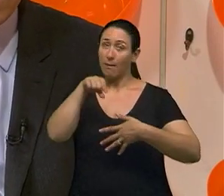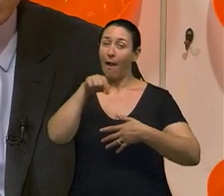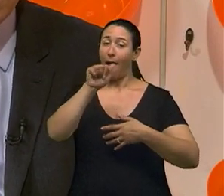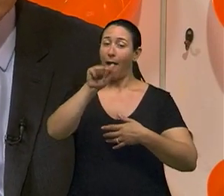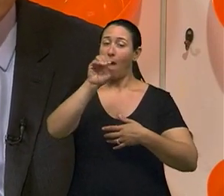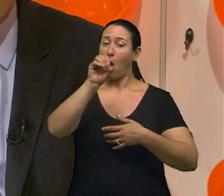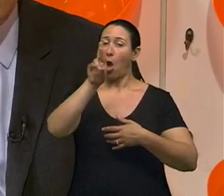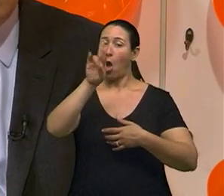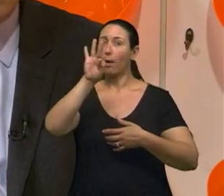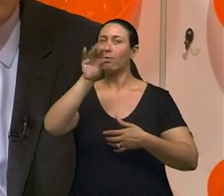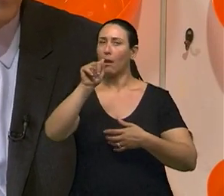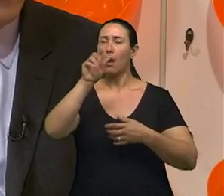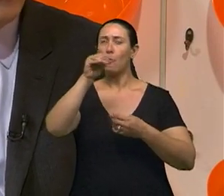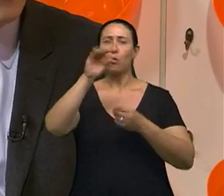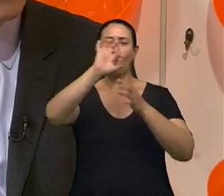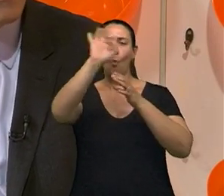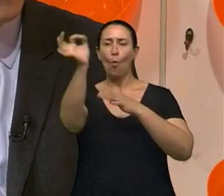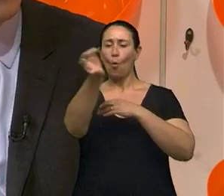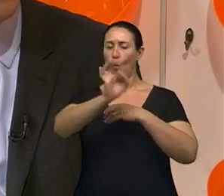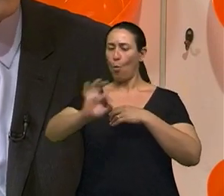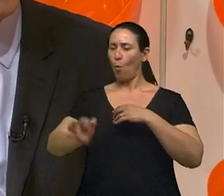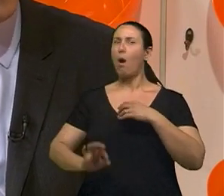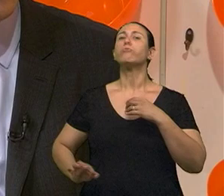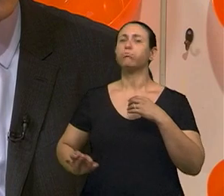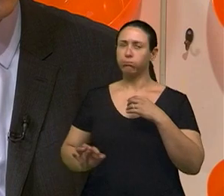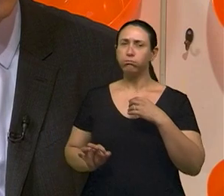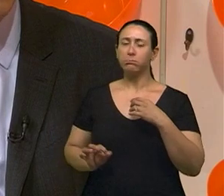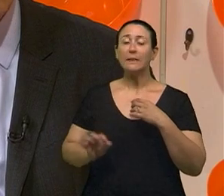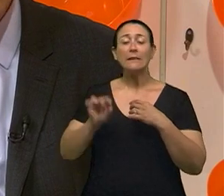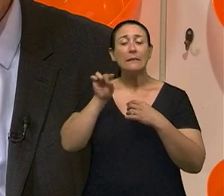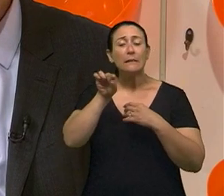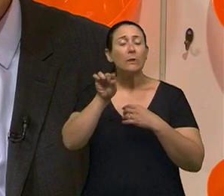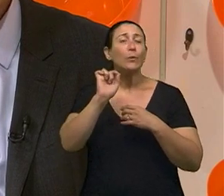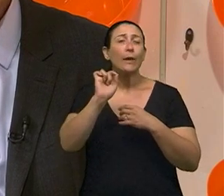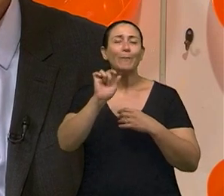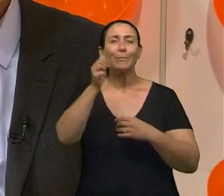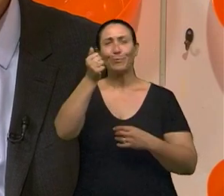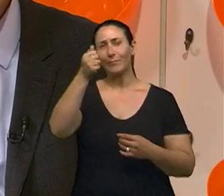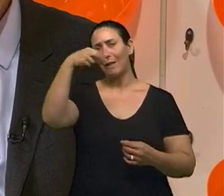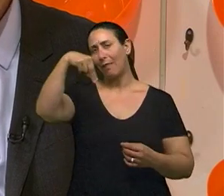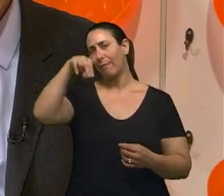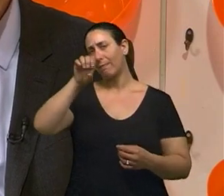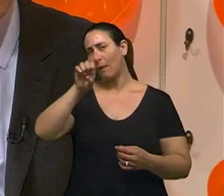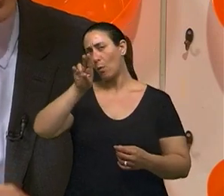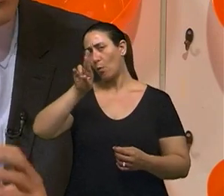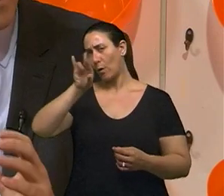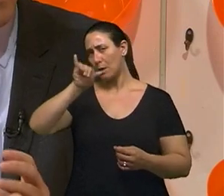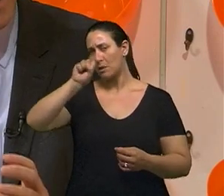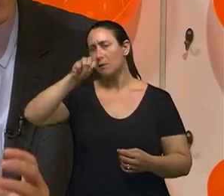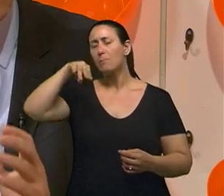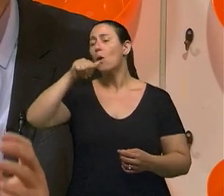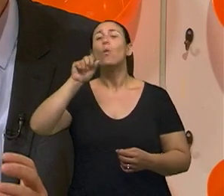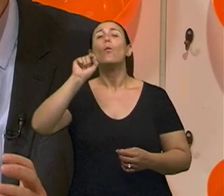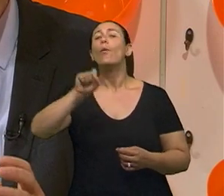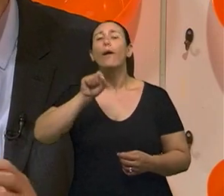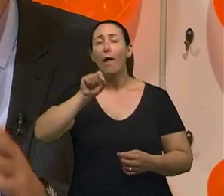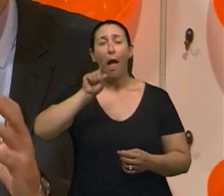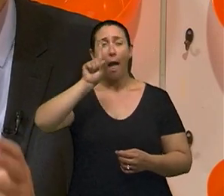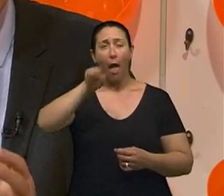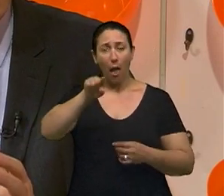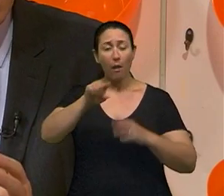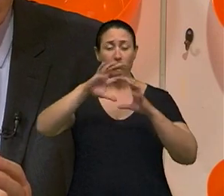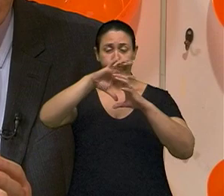artéria do organismo então o aneurisma é uma dilatação por enfraquecimento de uma parte de um